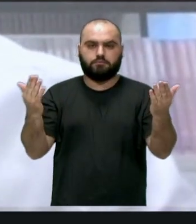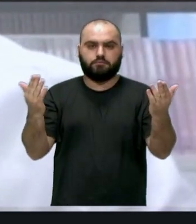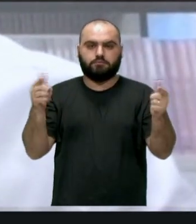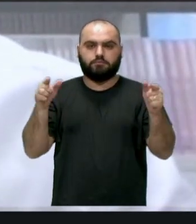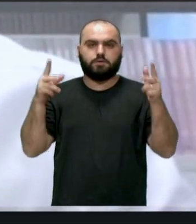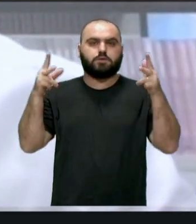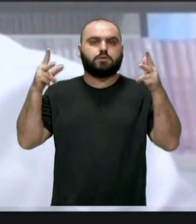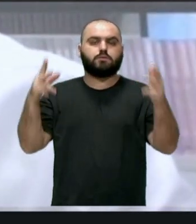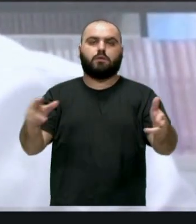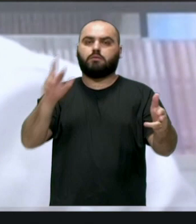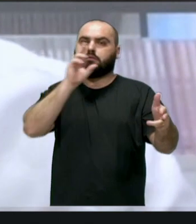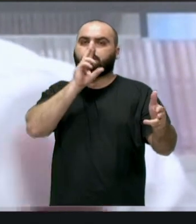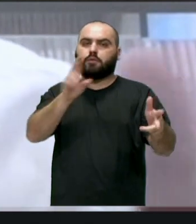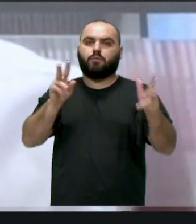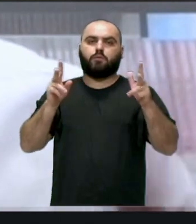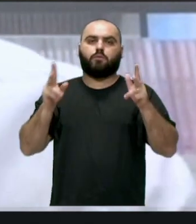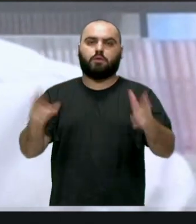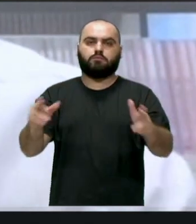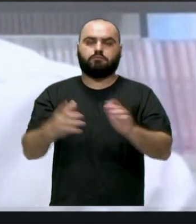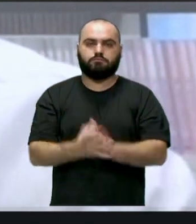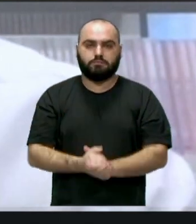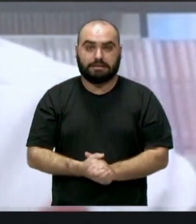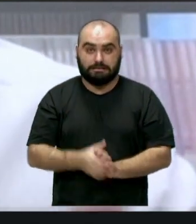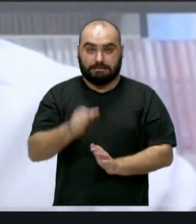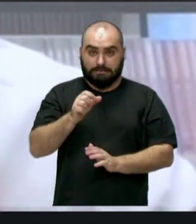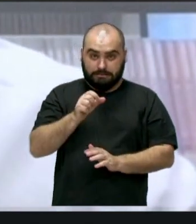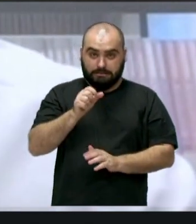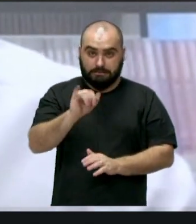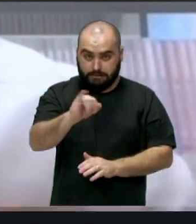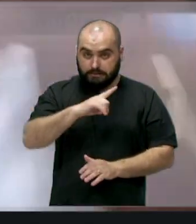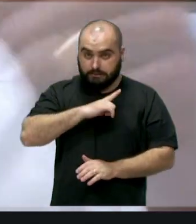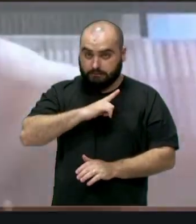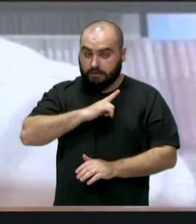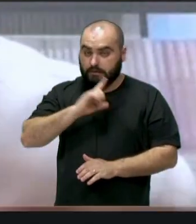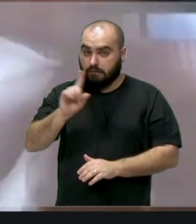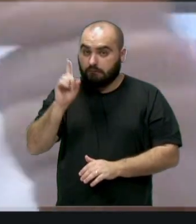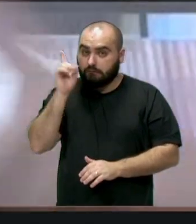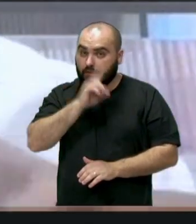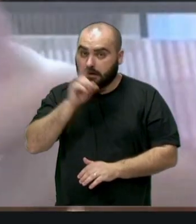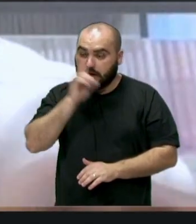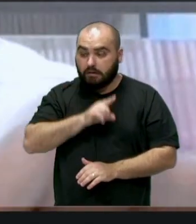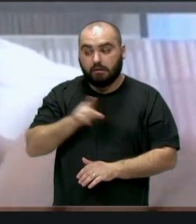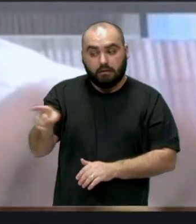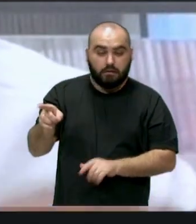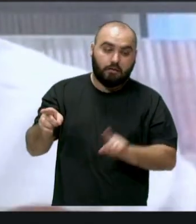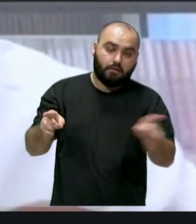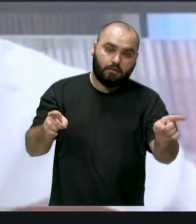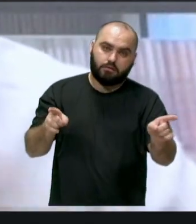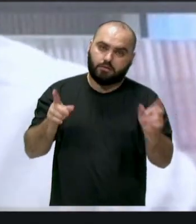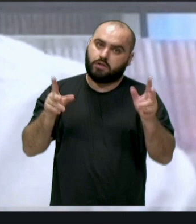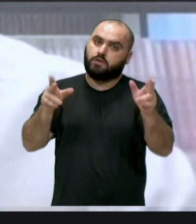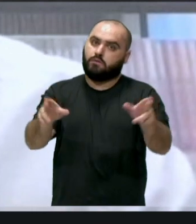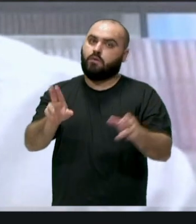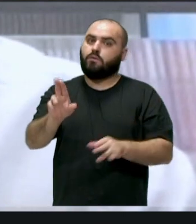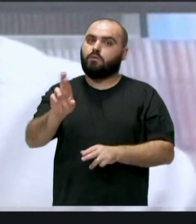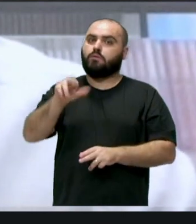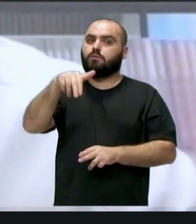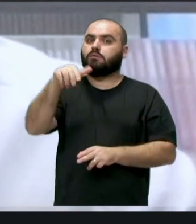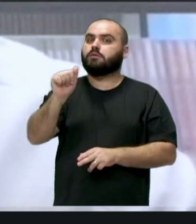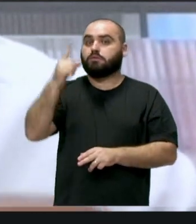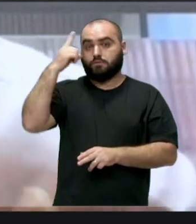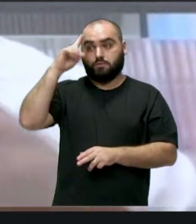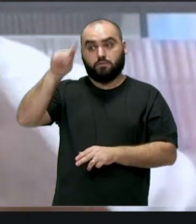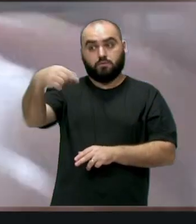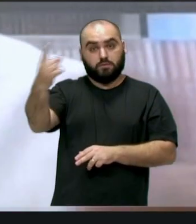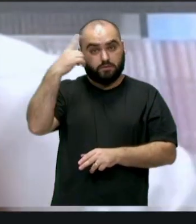exatamente o mesmo resultado. Ou seja, se existisse alguma fraude para um lado ou para o outro, lembrando que era a mesma urna que iria, no dia seguinte, para o